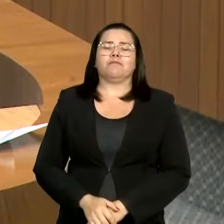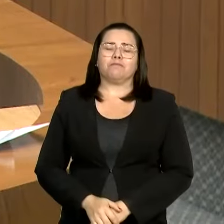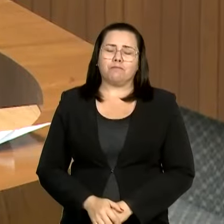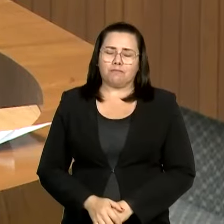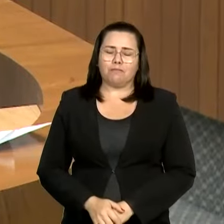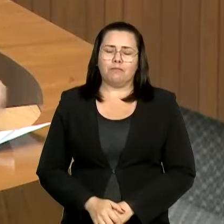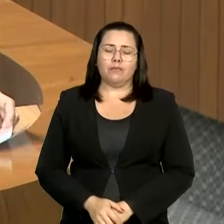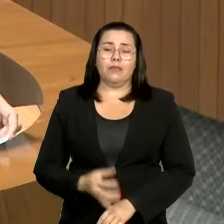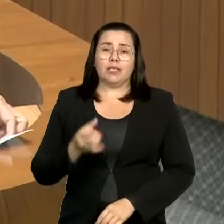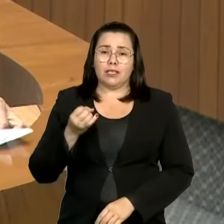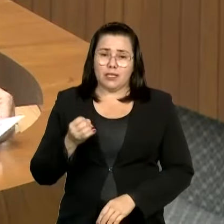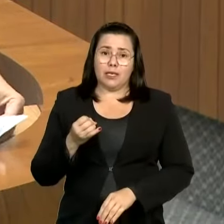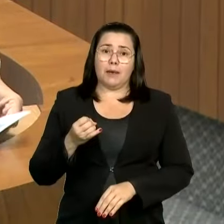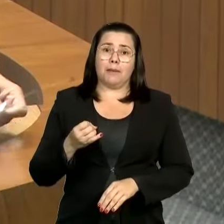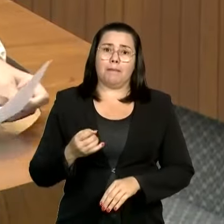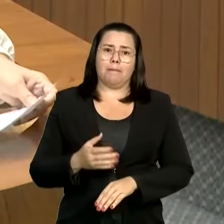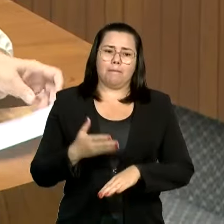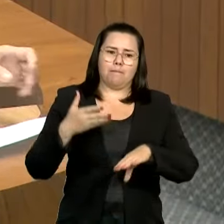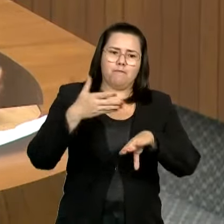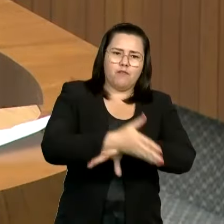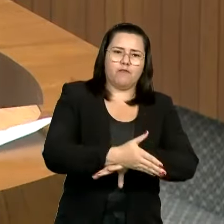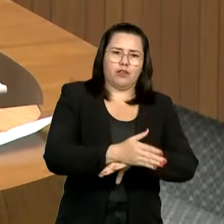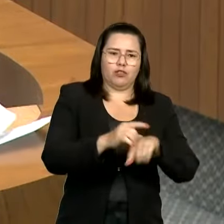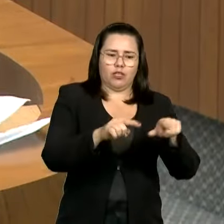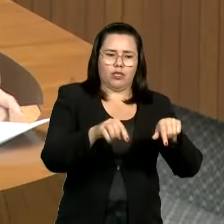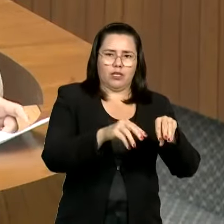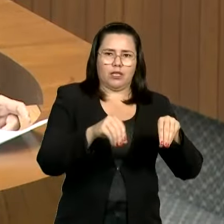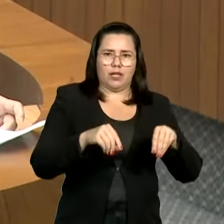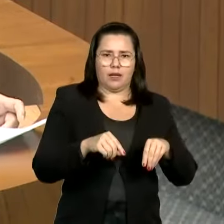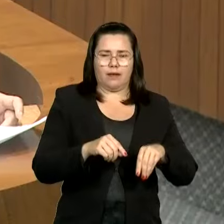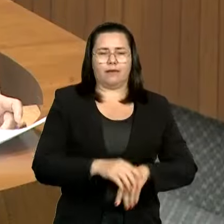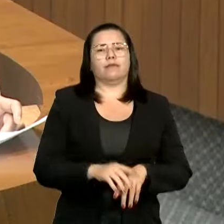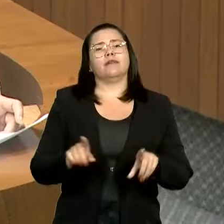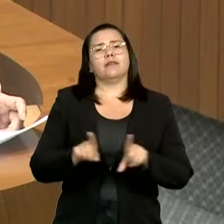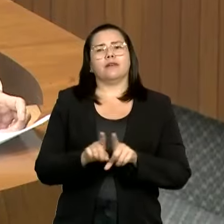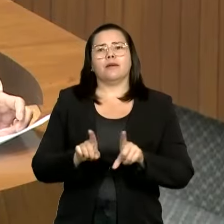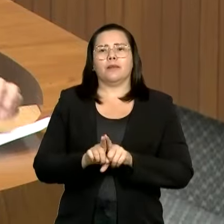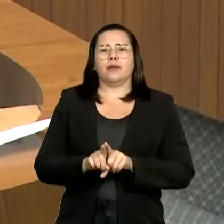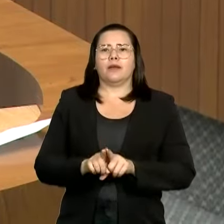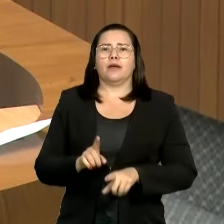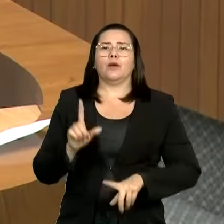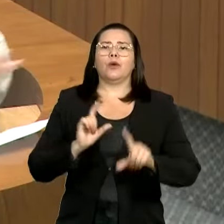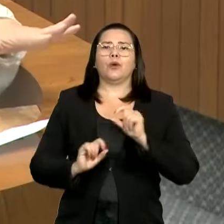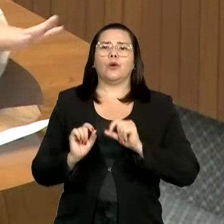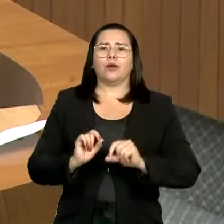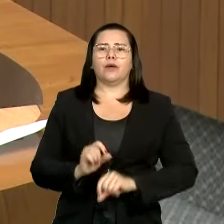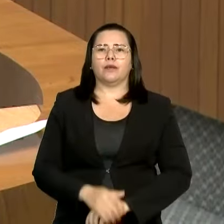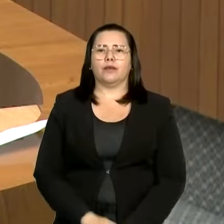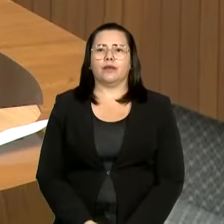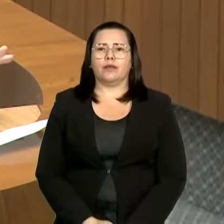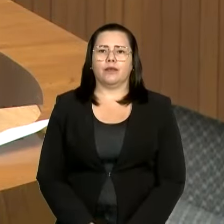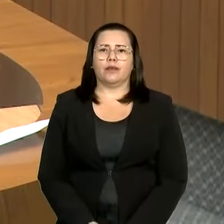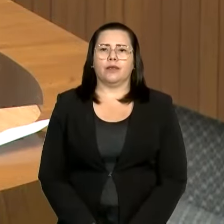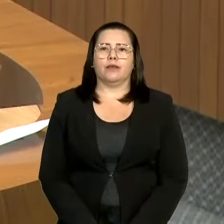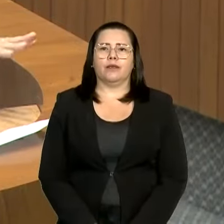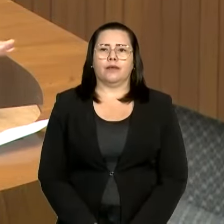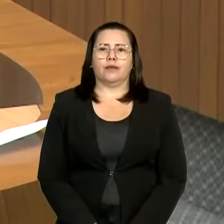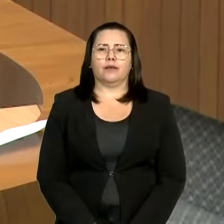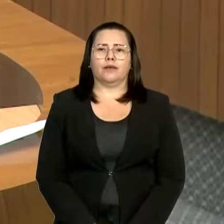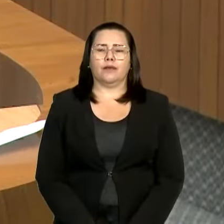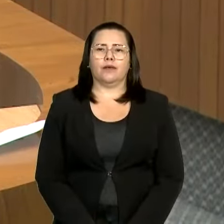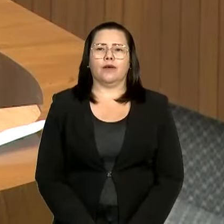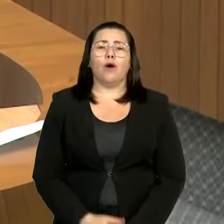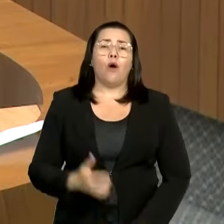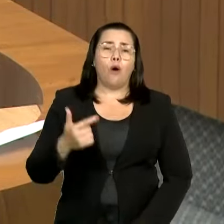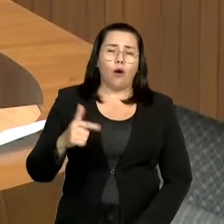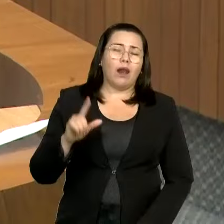Vitória agora é a questão é sobre quem foi encontrado com qualquer e pacote